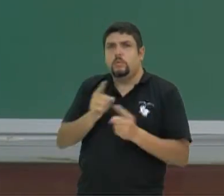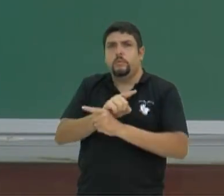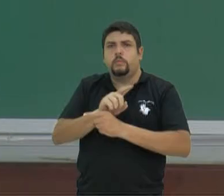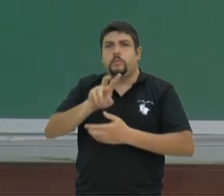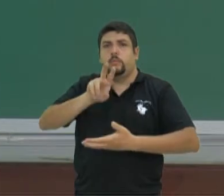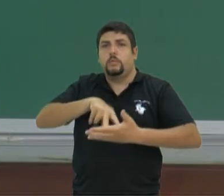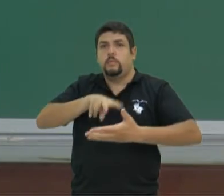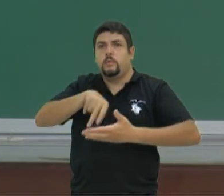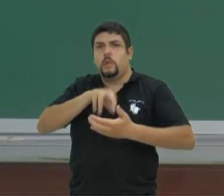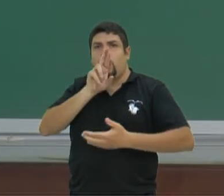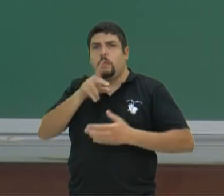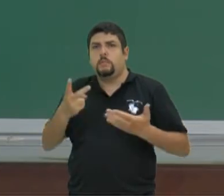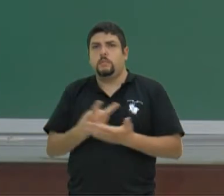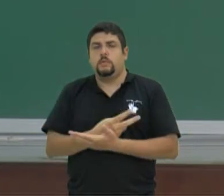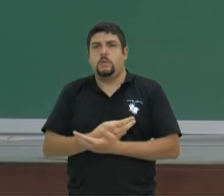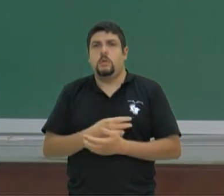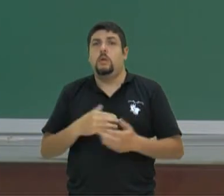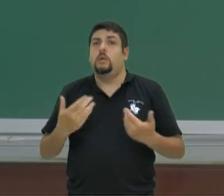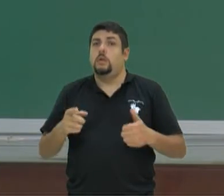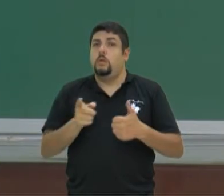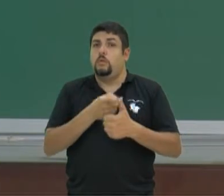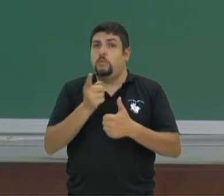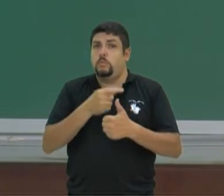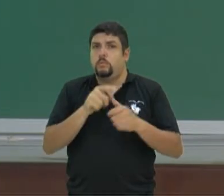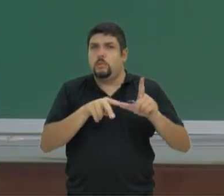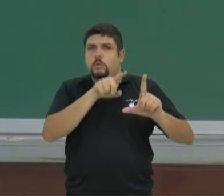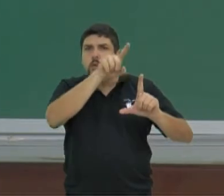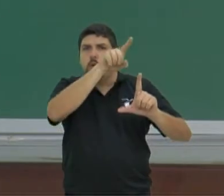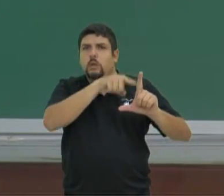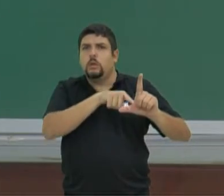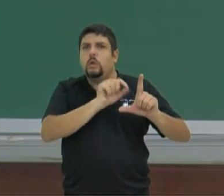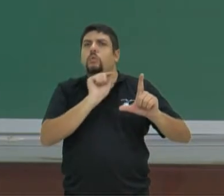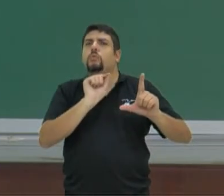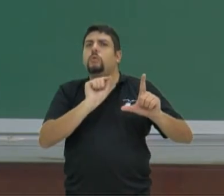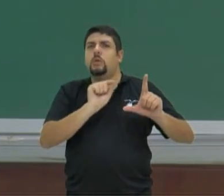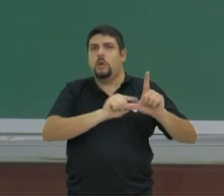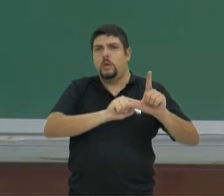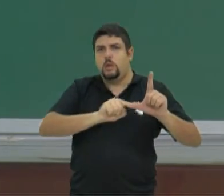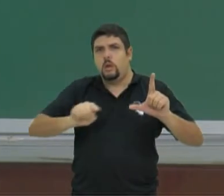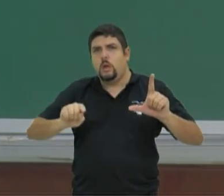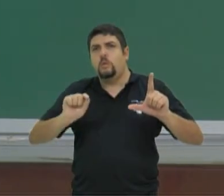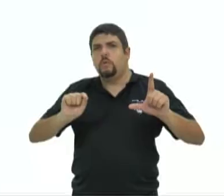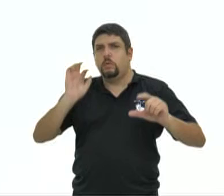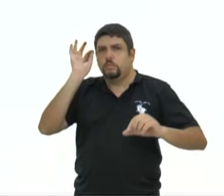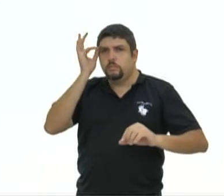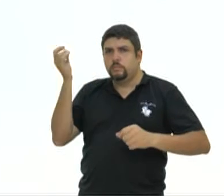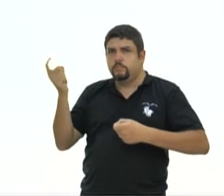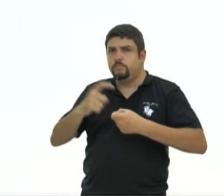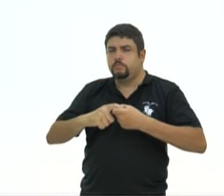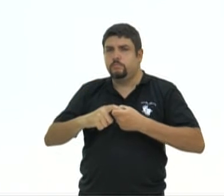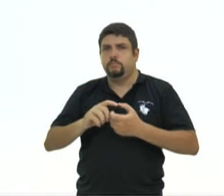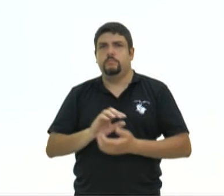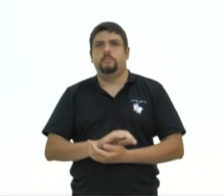tá bom? Então leia os eixos primeiro para você entender o que o gráfico está expressando. Pense um pouquinho e eu já volto com a resposta.